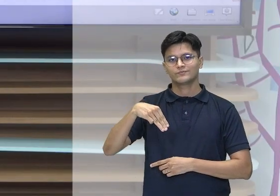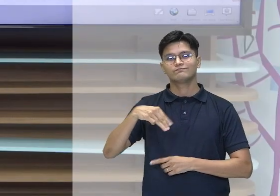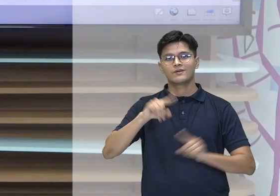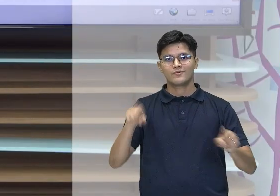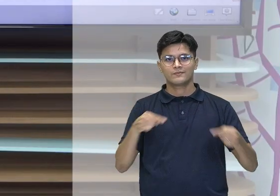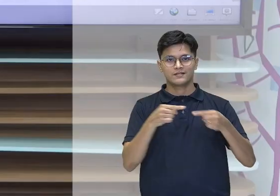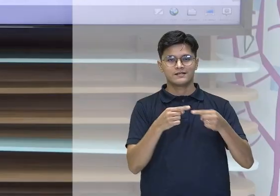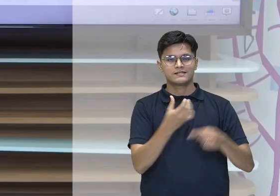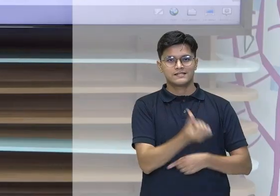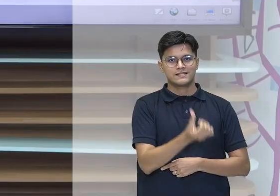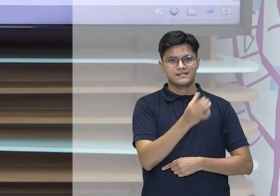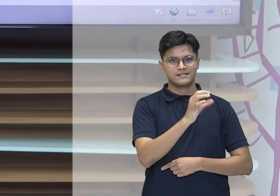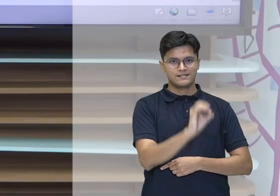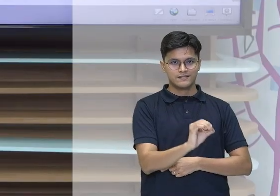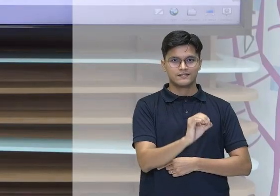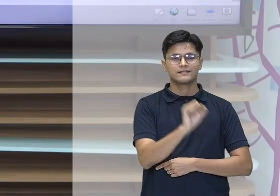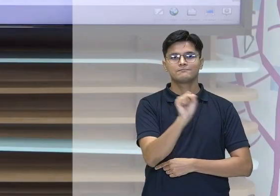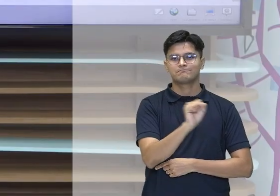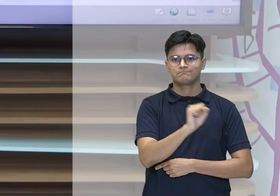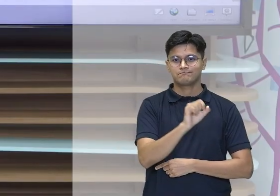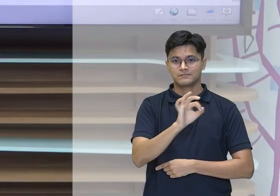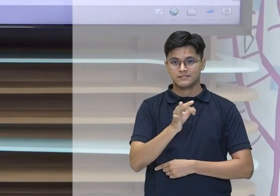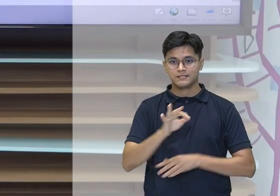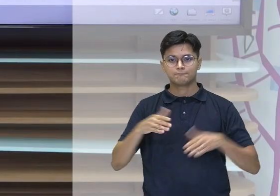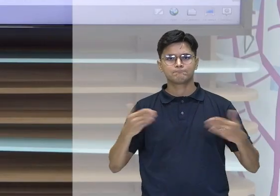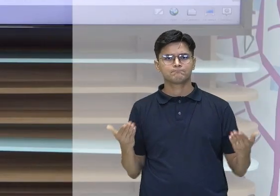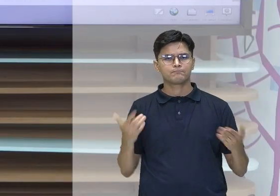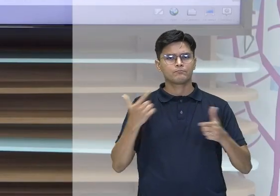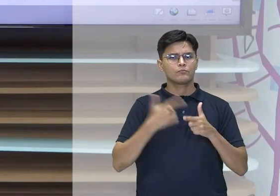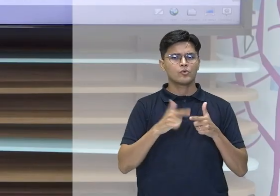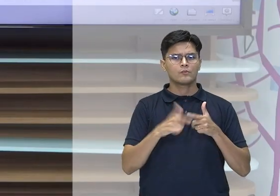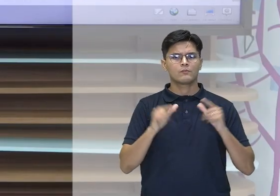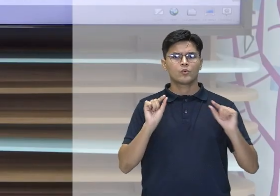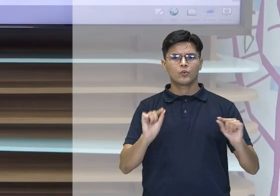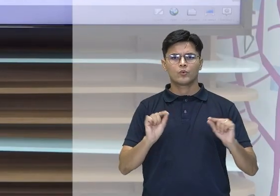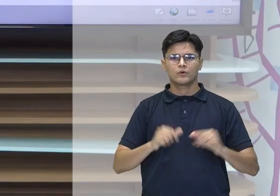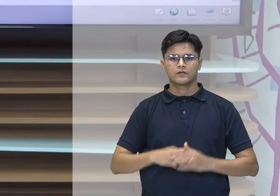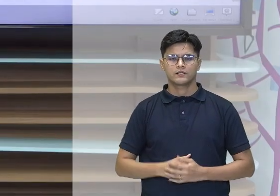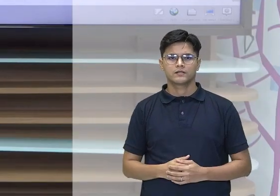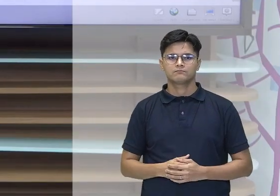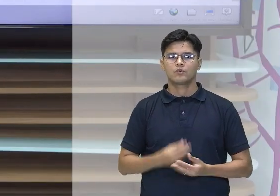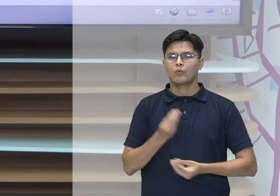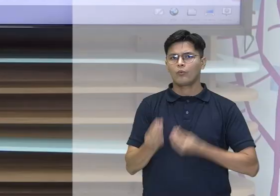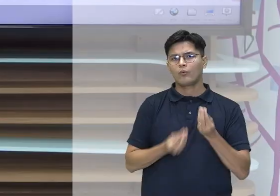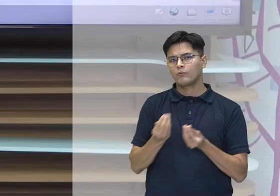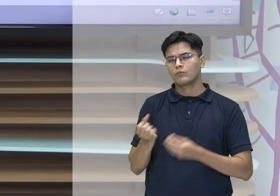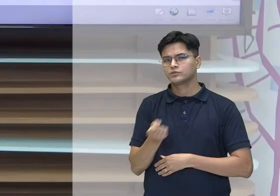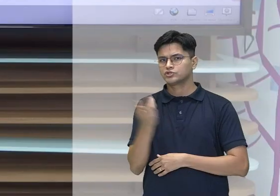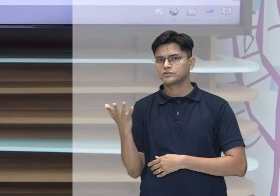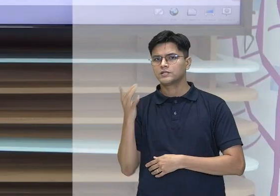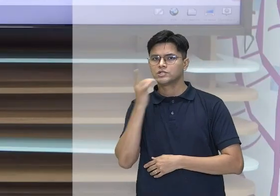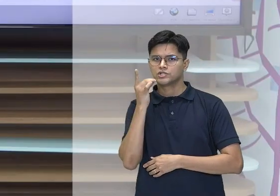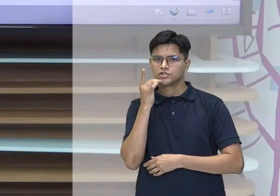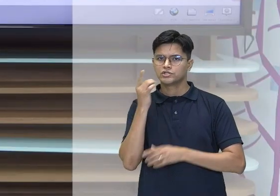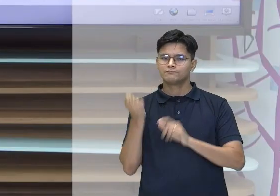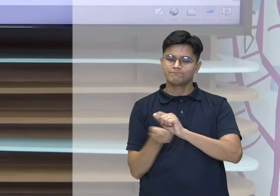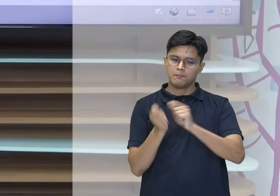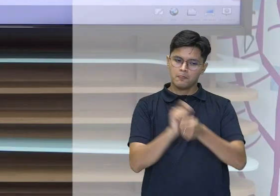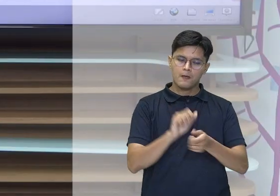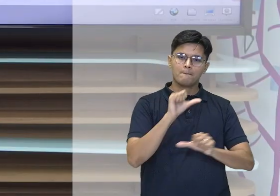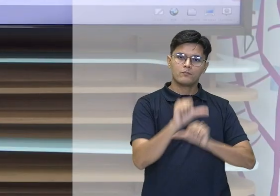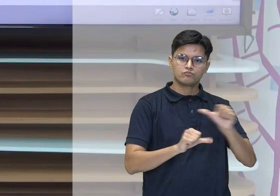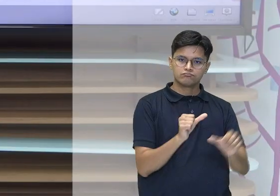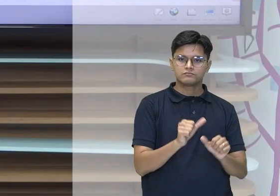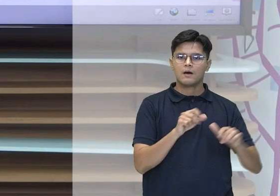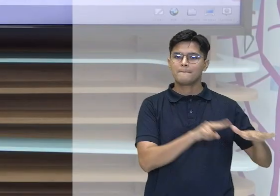ok? Aí no nosso problema, no caso, era de dias para semanas. Então, eu acho que todo mundo sabe que